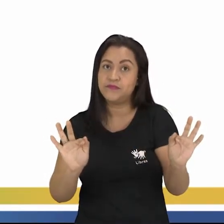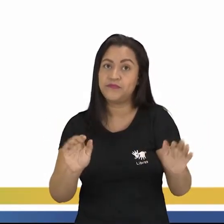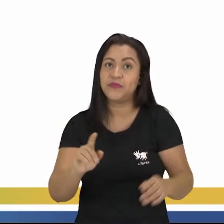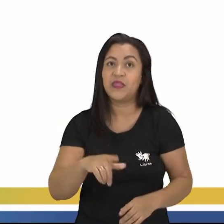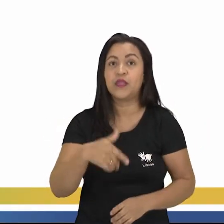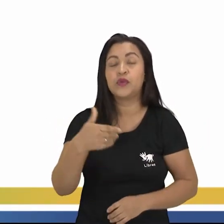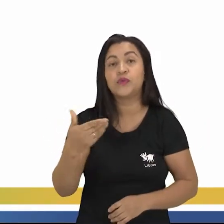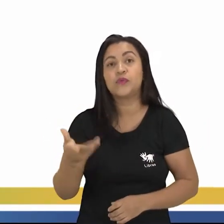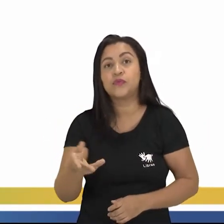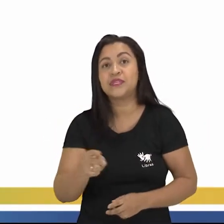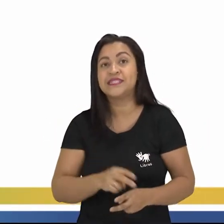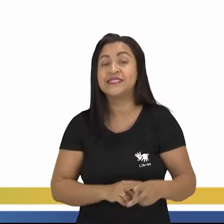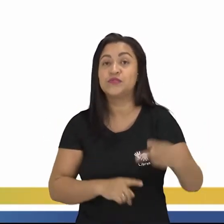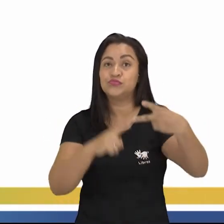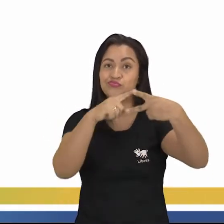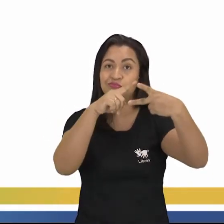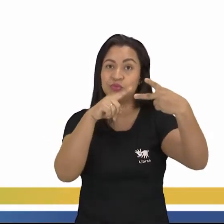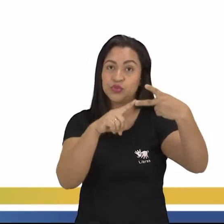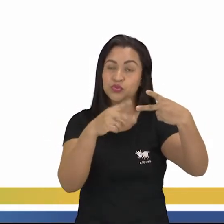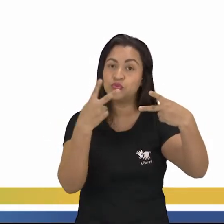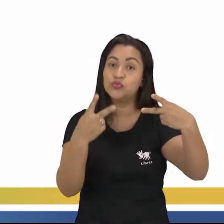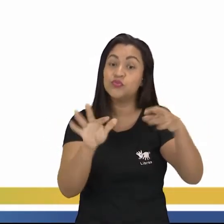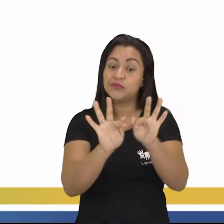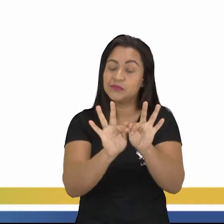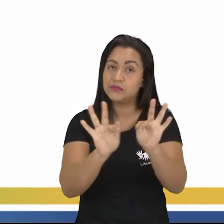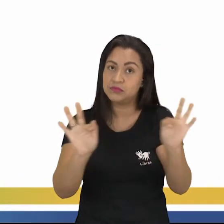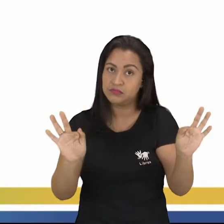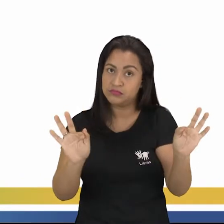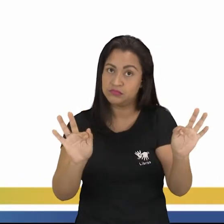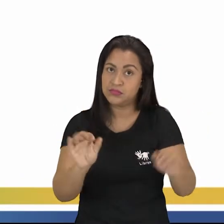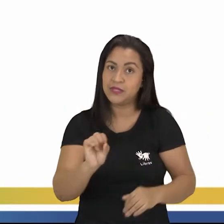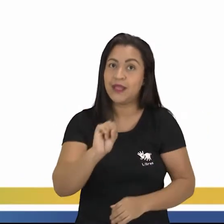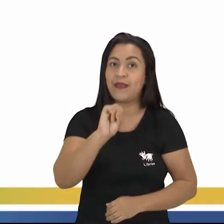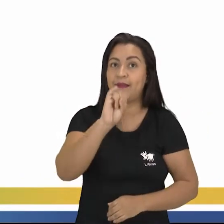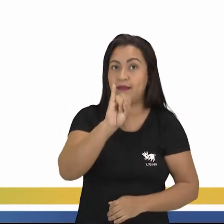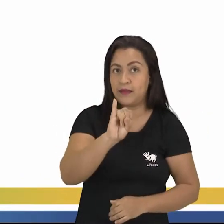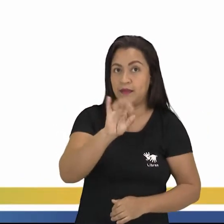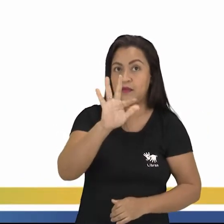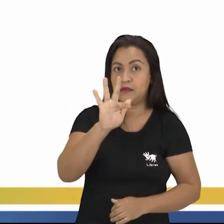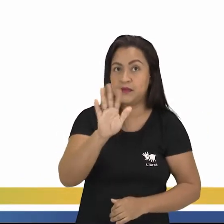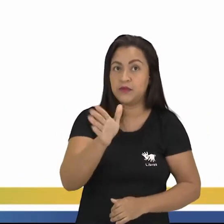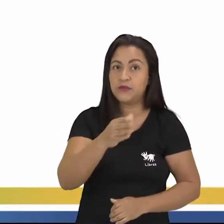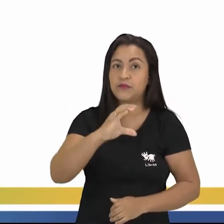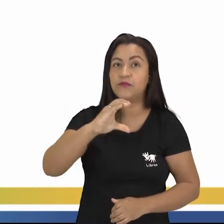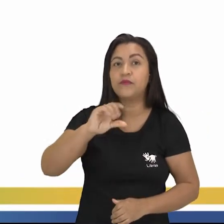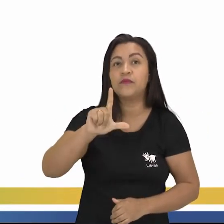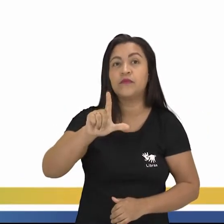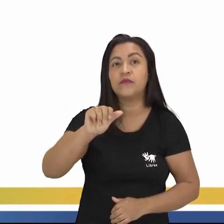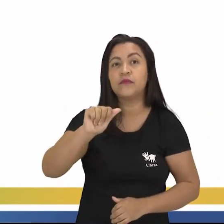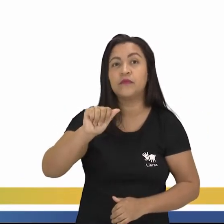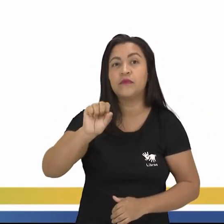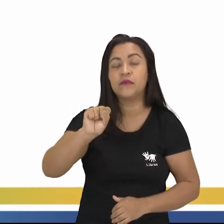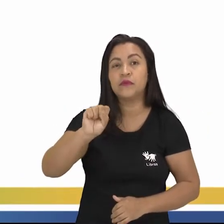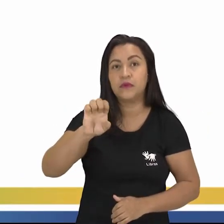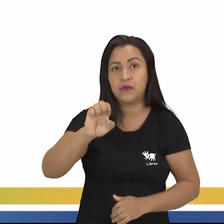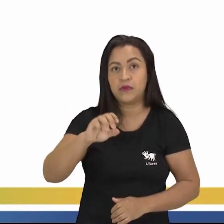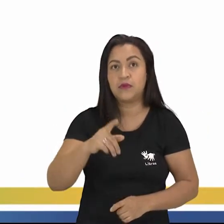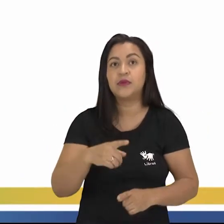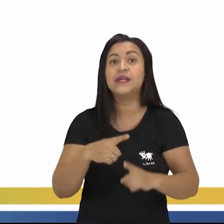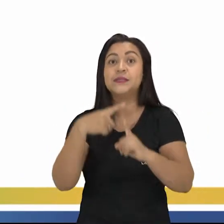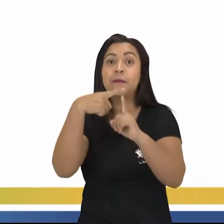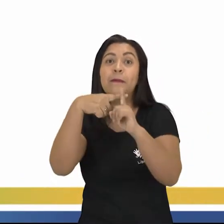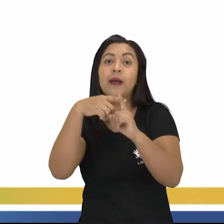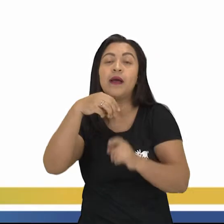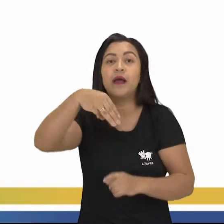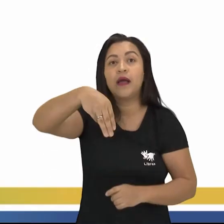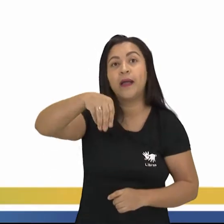são formadas por duas orações. A if clause, que é a oração condicional, e a main clause, que é o teu